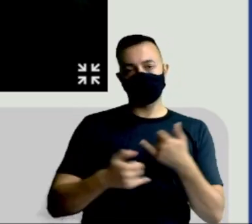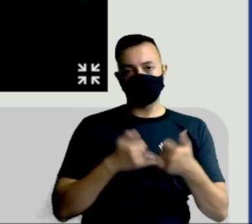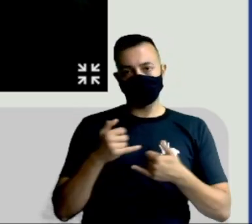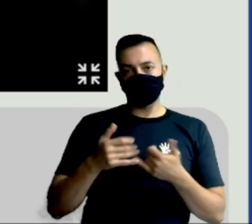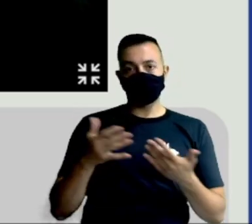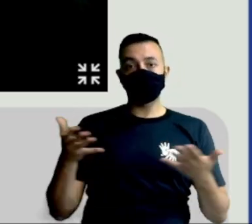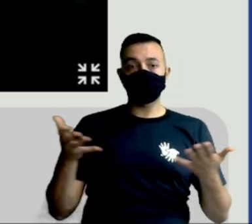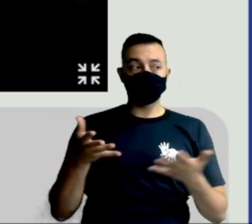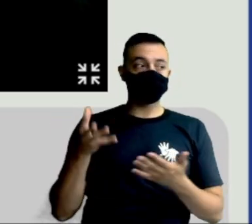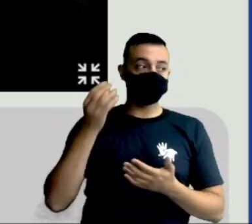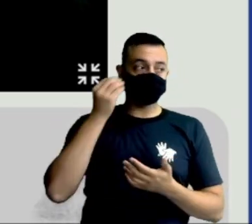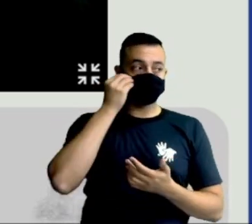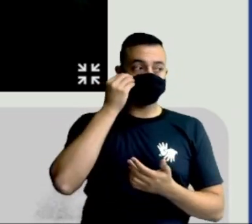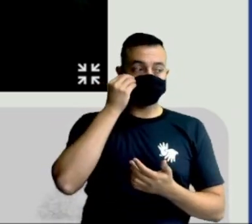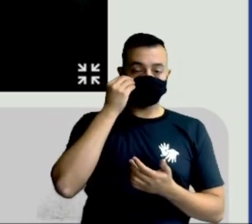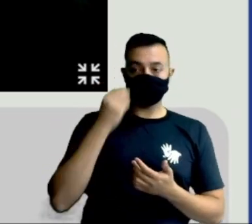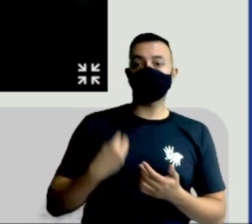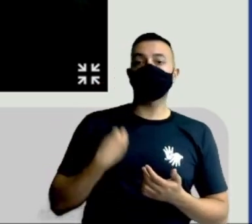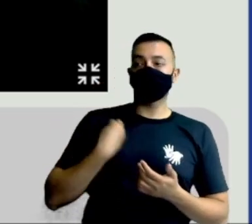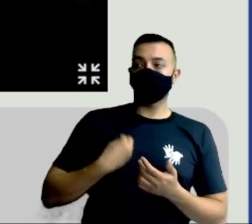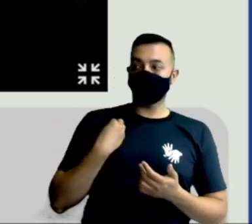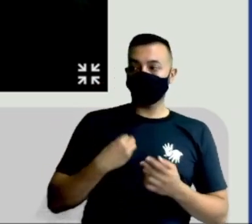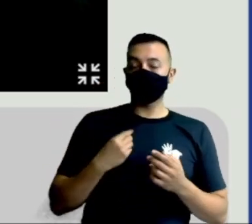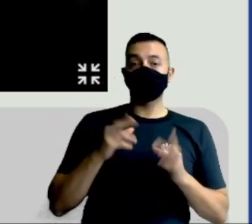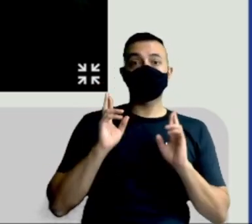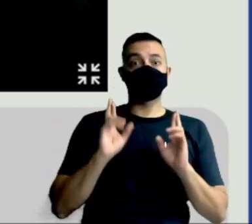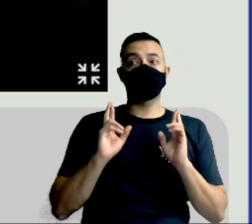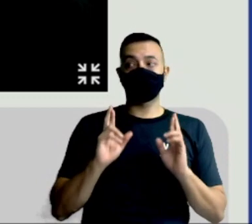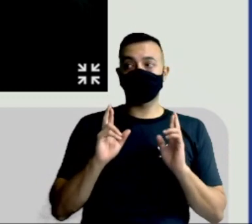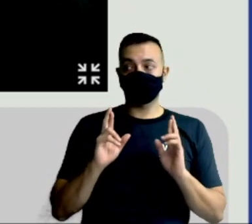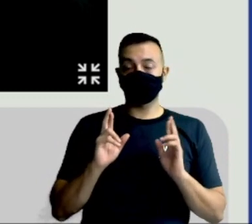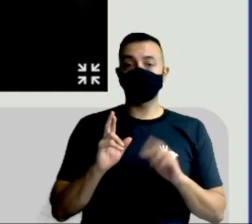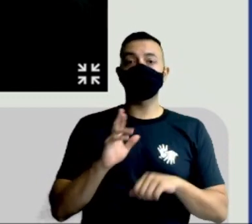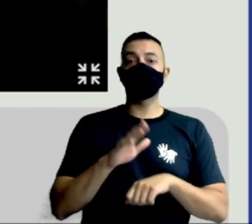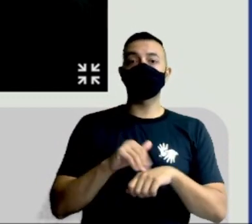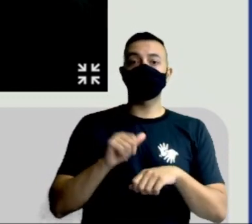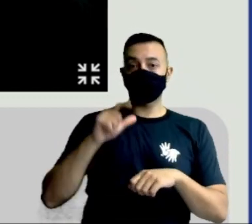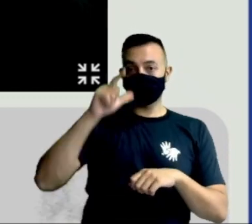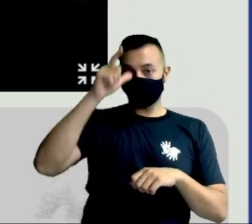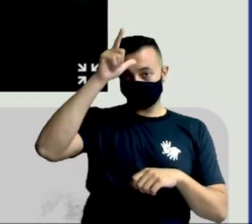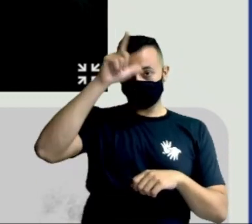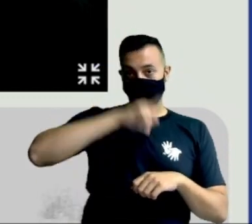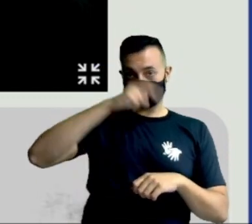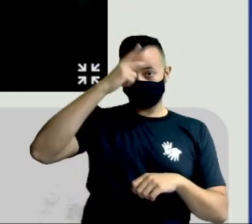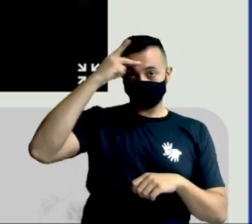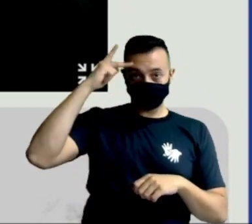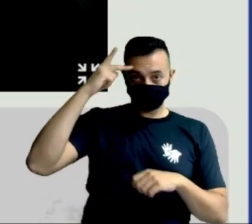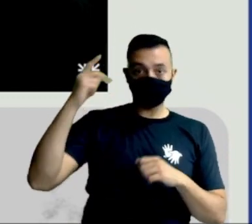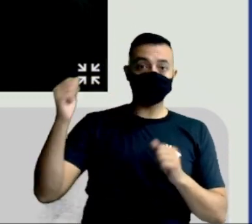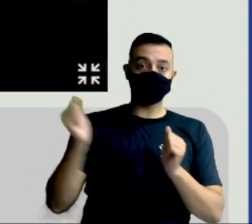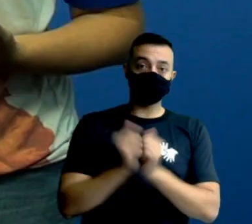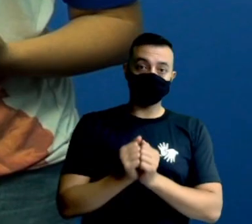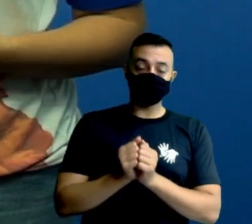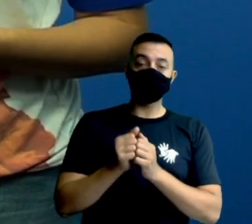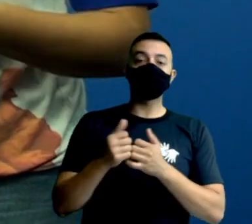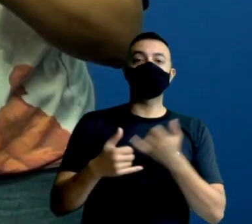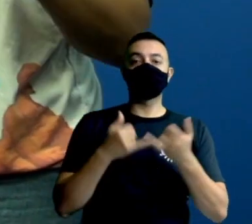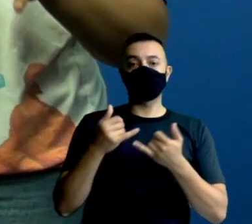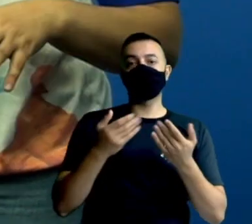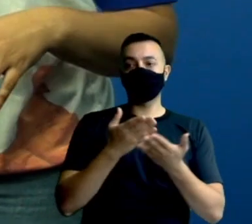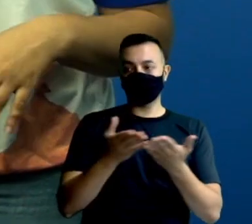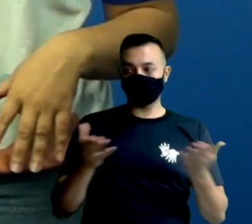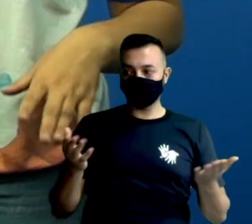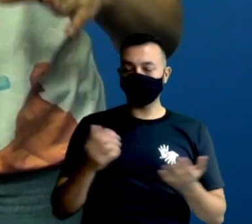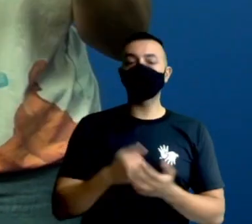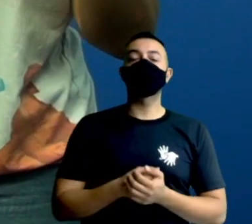mas aqui a gente vai tentar jogar ao vivo. Torçam aí, eu vou chamar uma pessoa aqui do lado para jogar com vocês, daqui